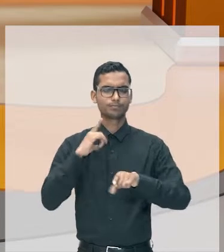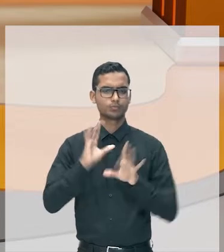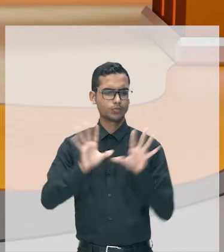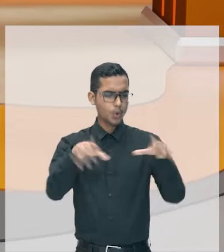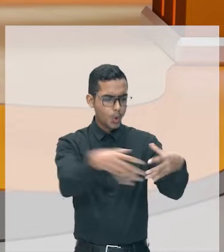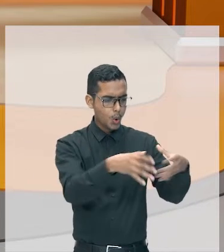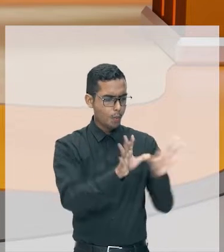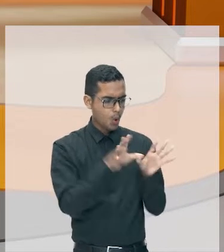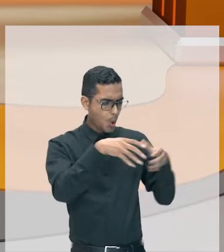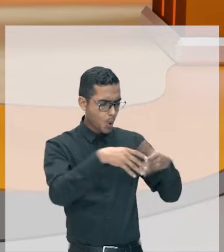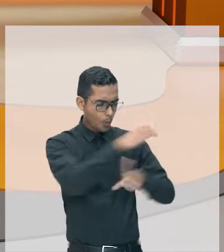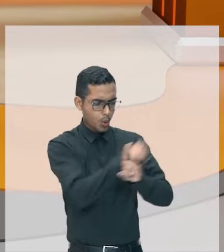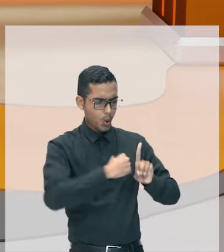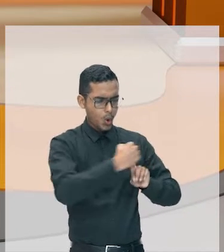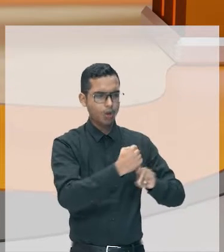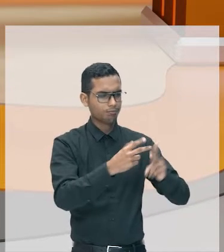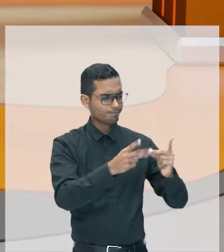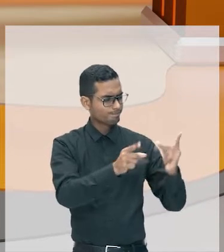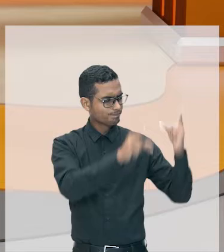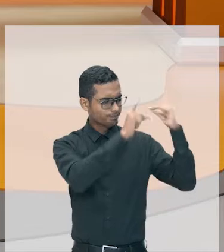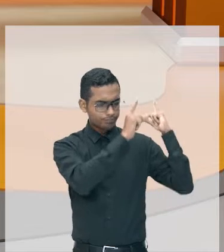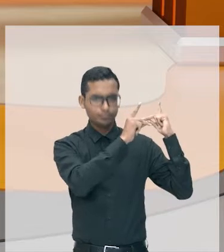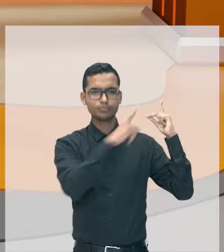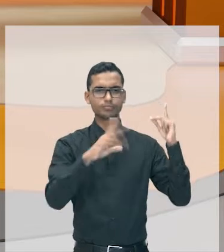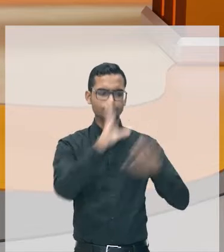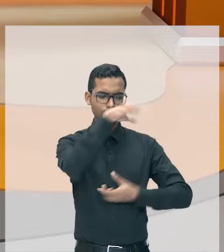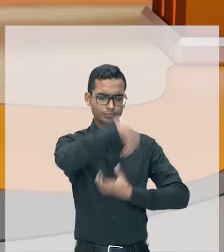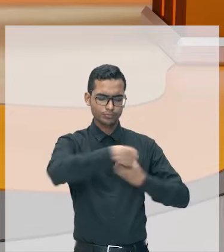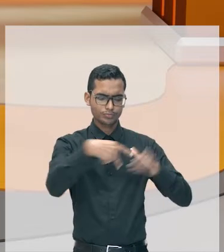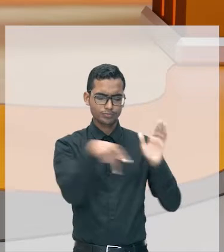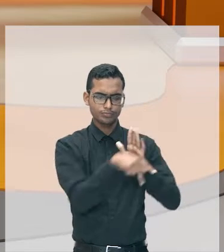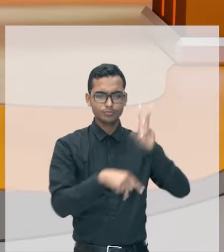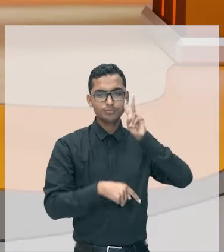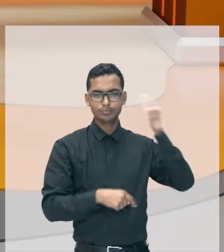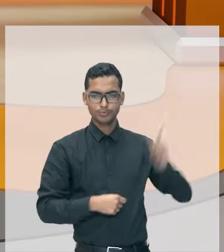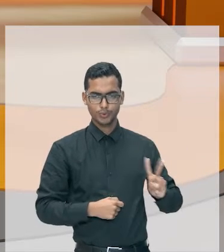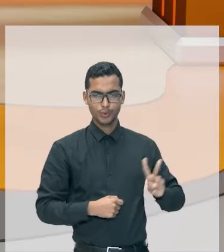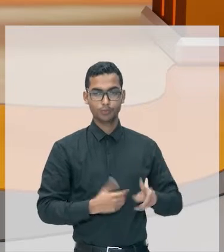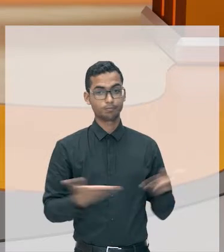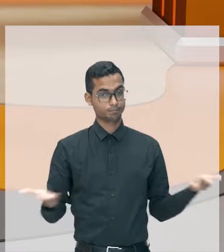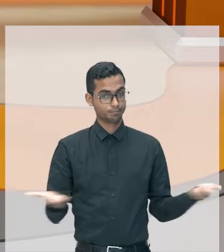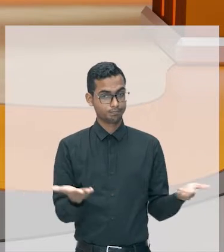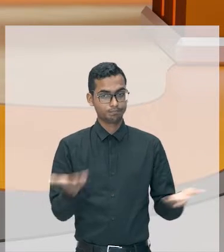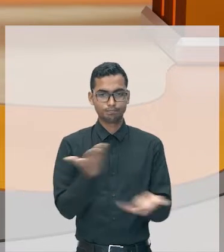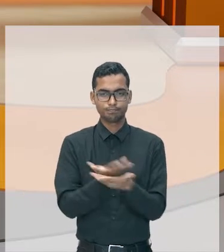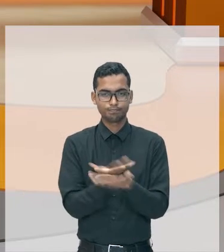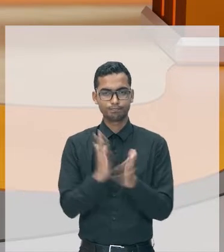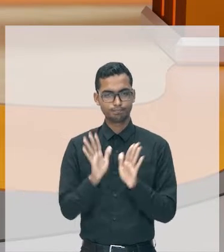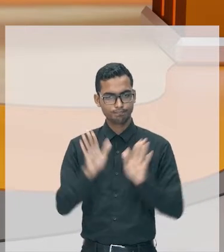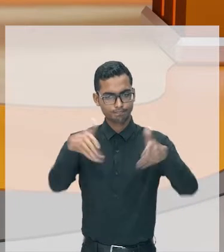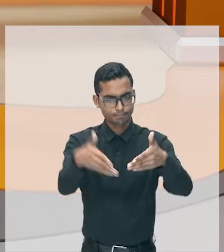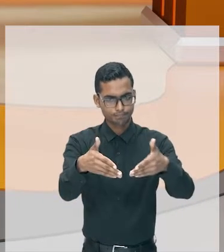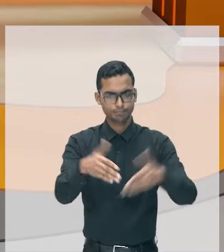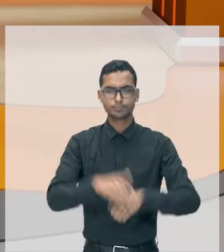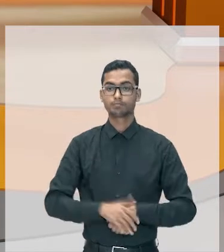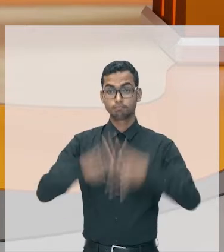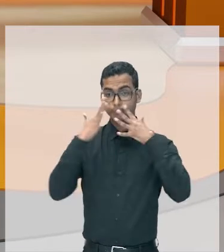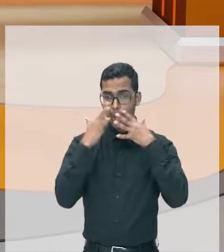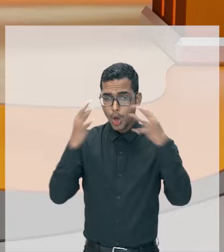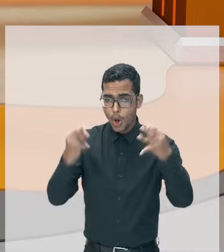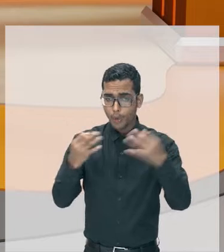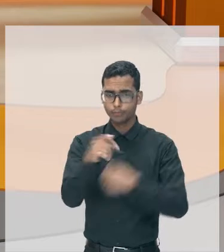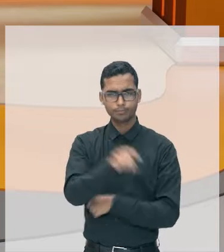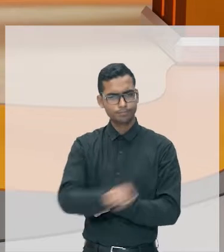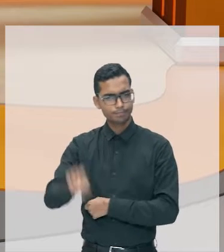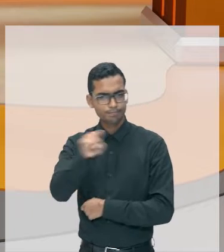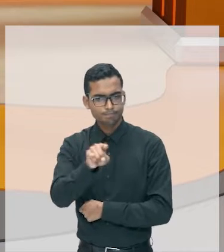grupos tão antigos na história? É isso que a gente vai entender na nossa aula de hoje. Então, prestem muita